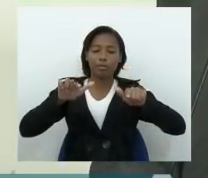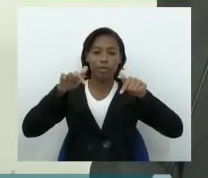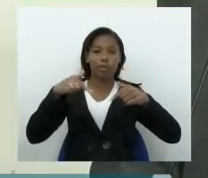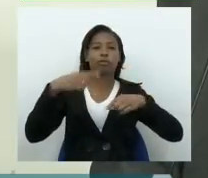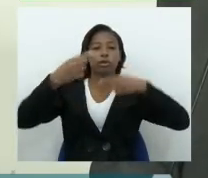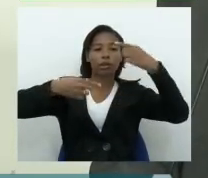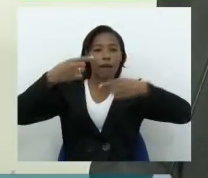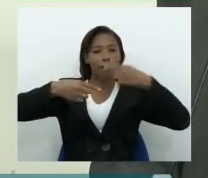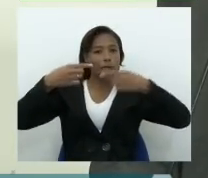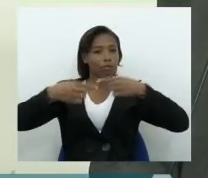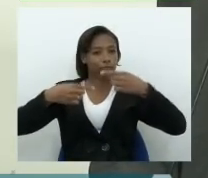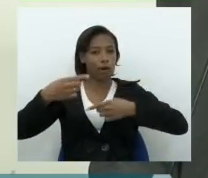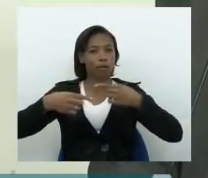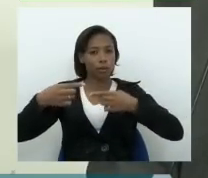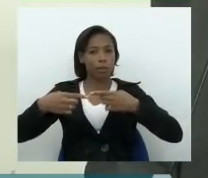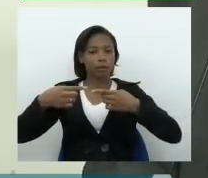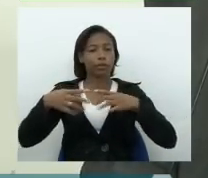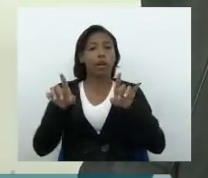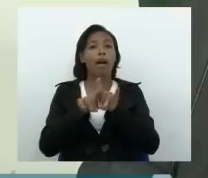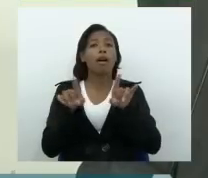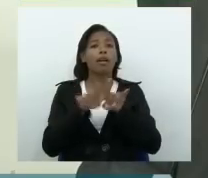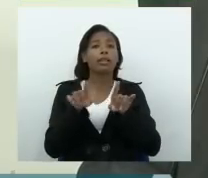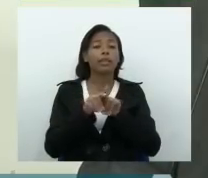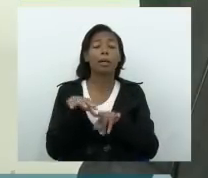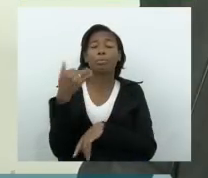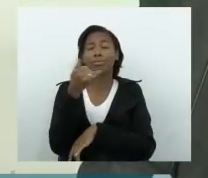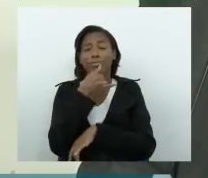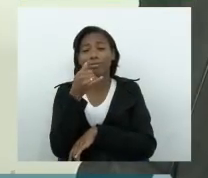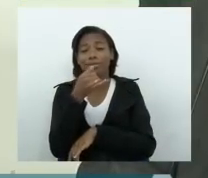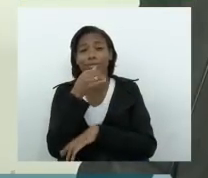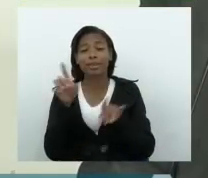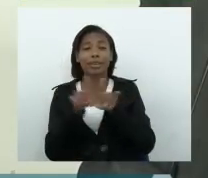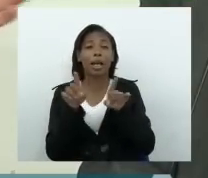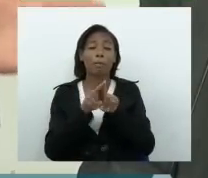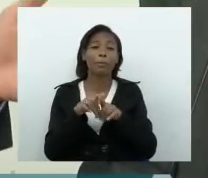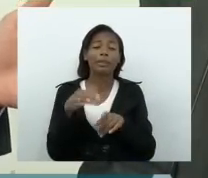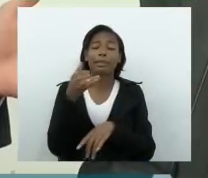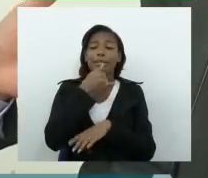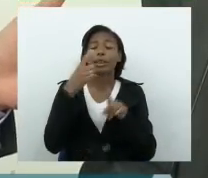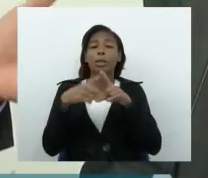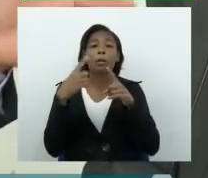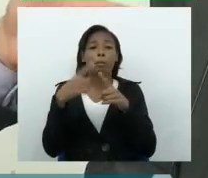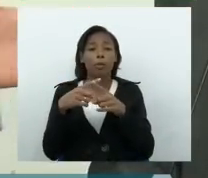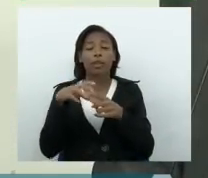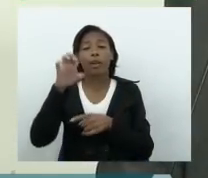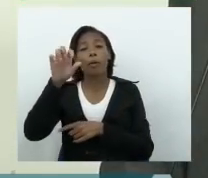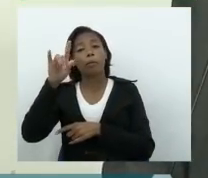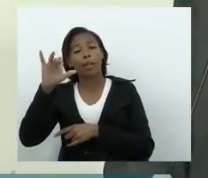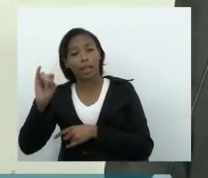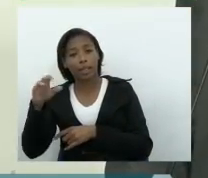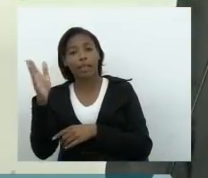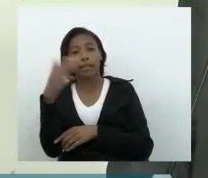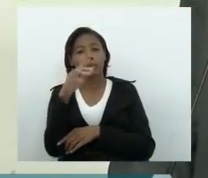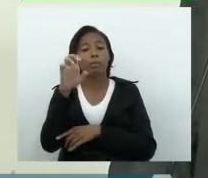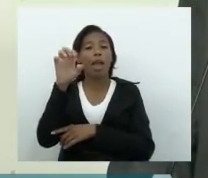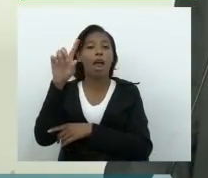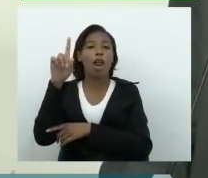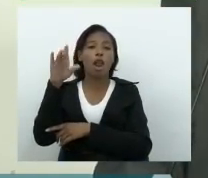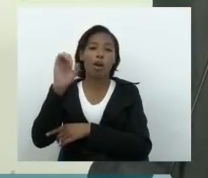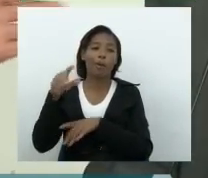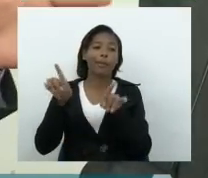os candidatos, o debate. A gente lamenta também a não presença do Eli Correa e do Eloy Pietá,